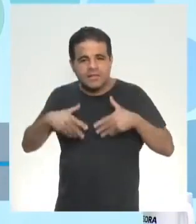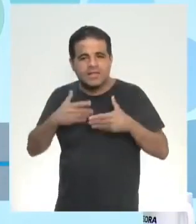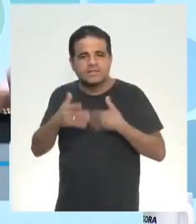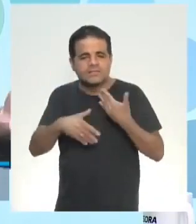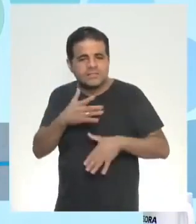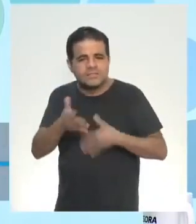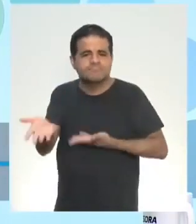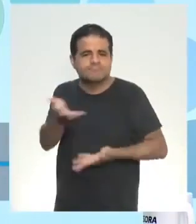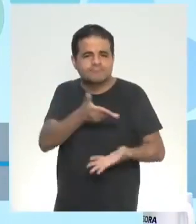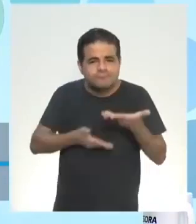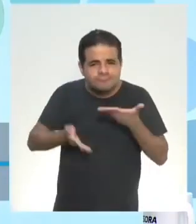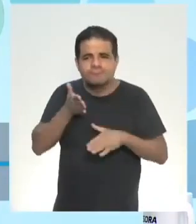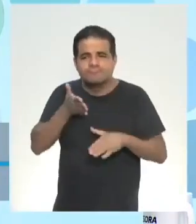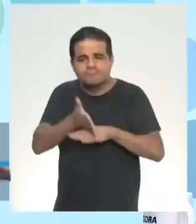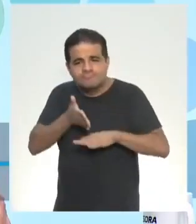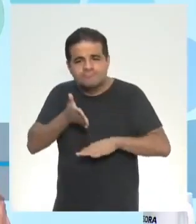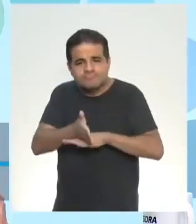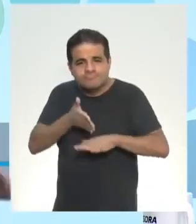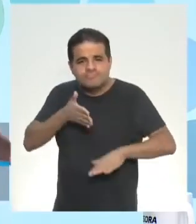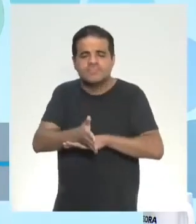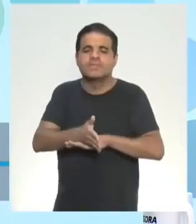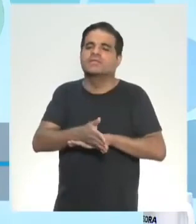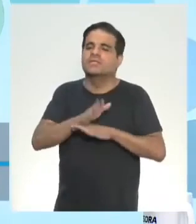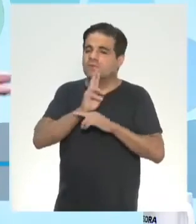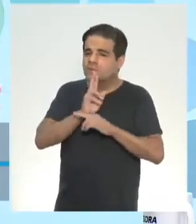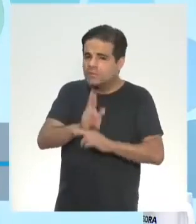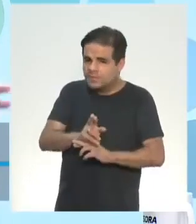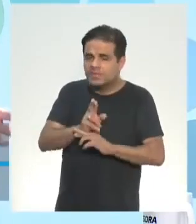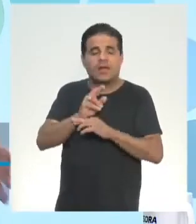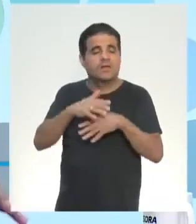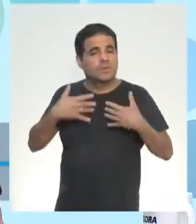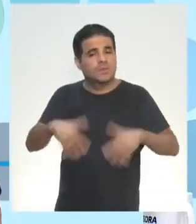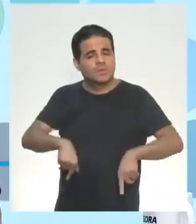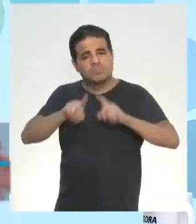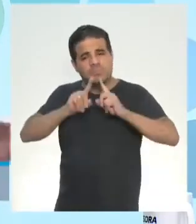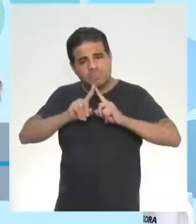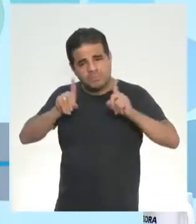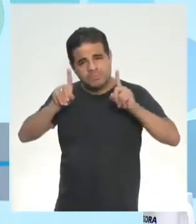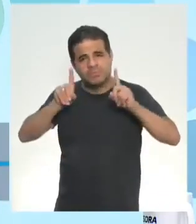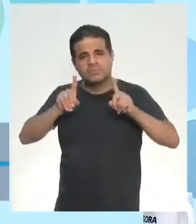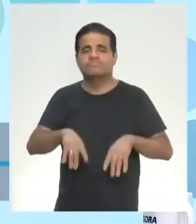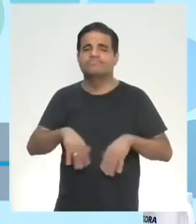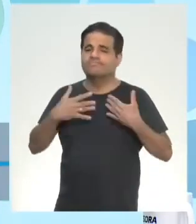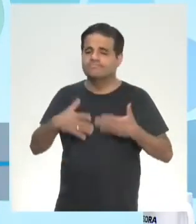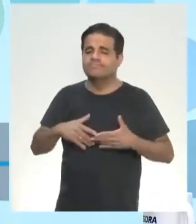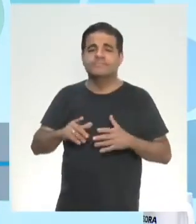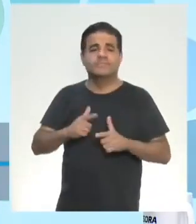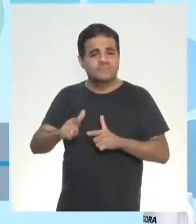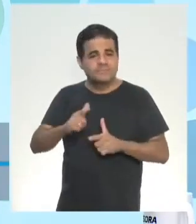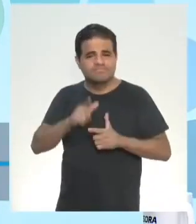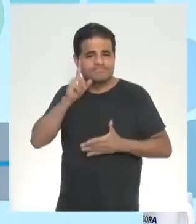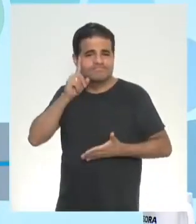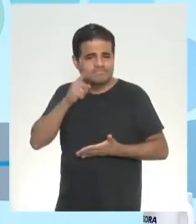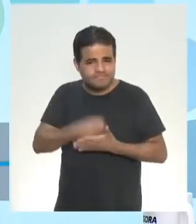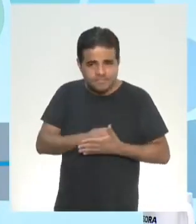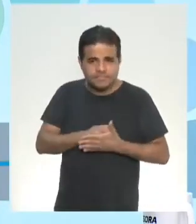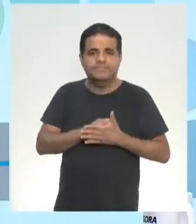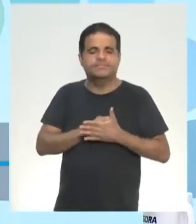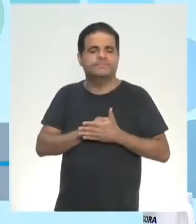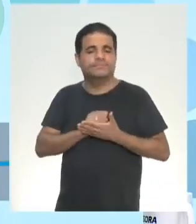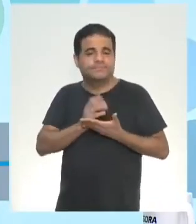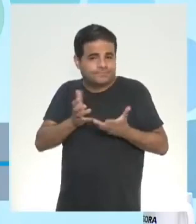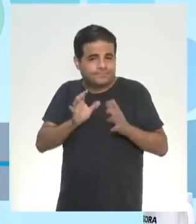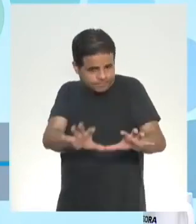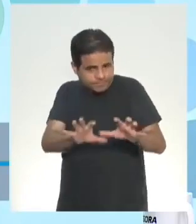De não ter acesso a, então o resultado é crítico, né, a situação. Então, esse determinismo, por